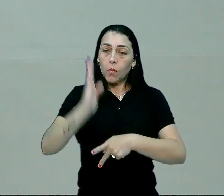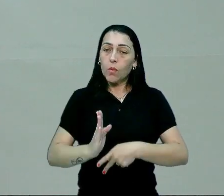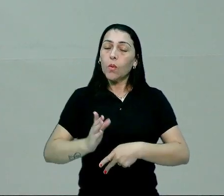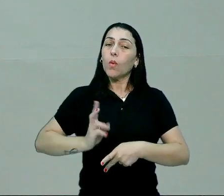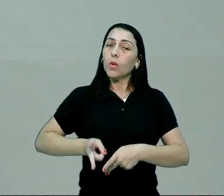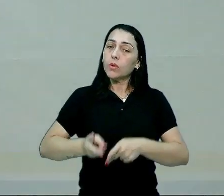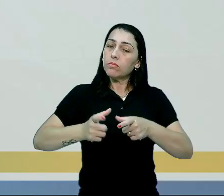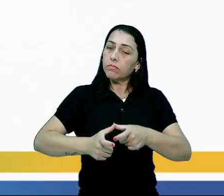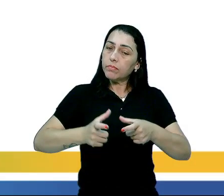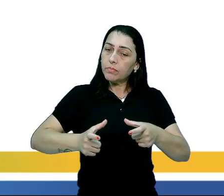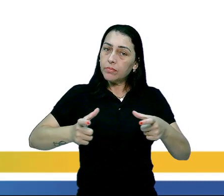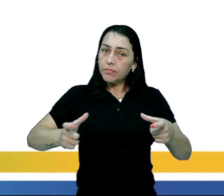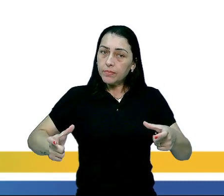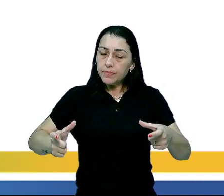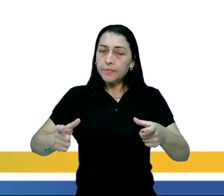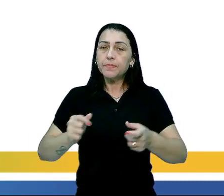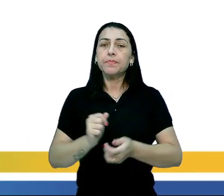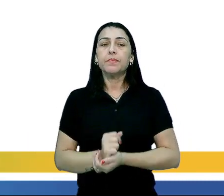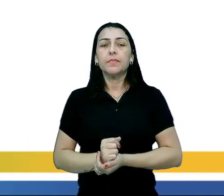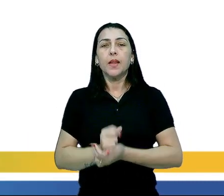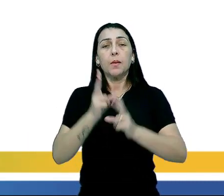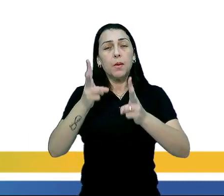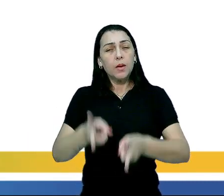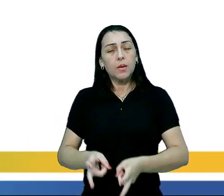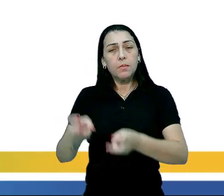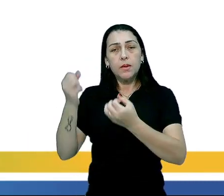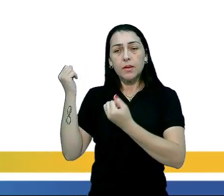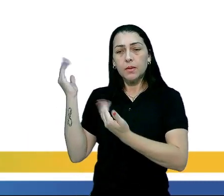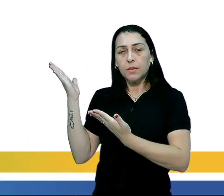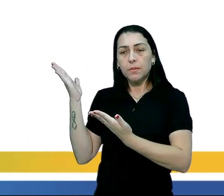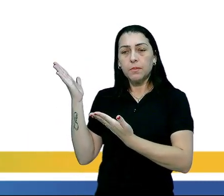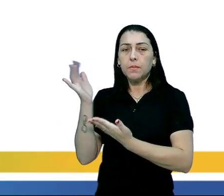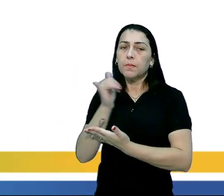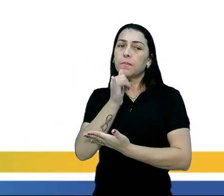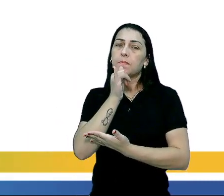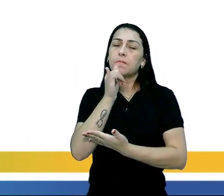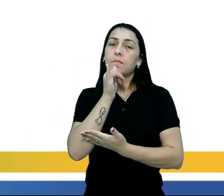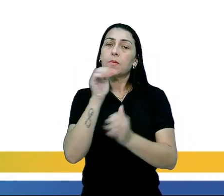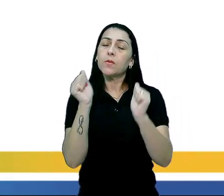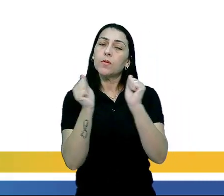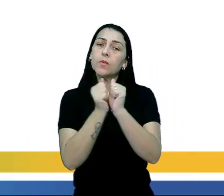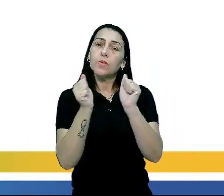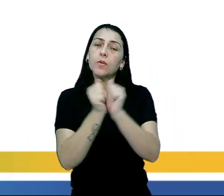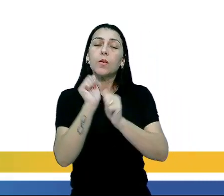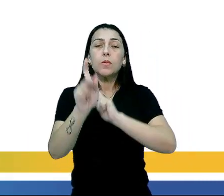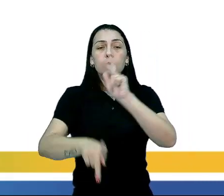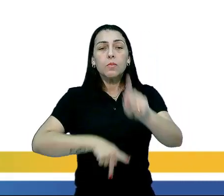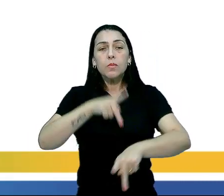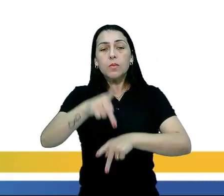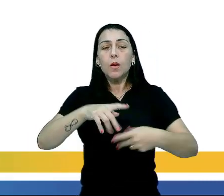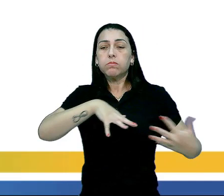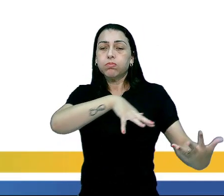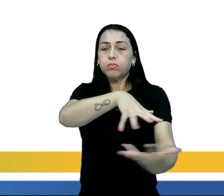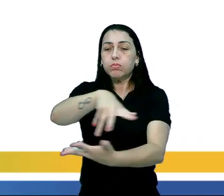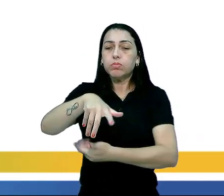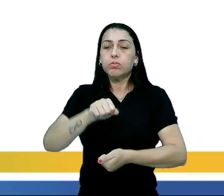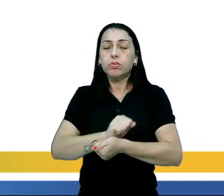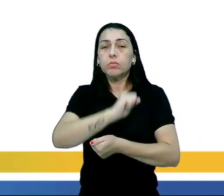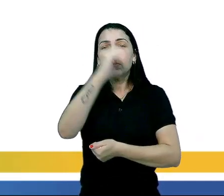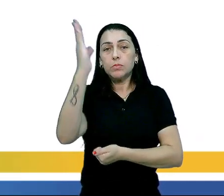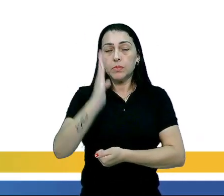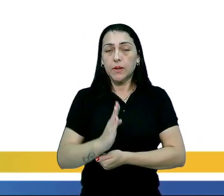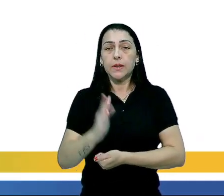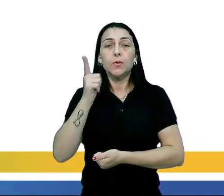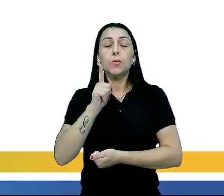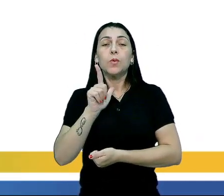continuou aumentando. Vocês podem observar, por exemplo, juntamente aí com a população mundial. O Brasil